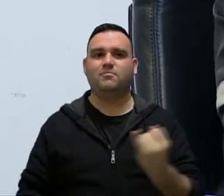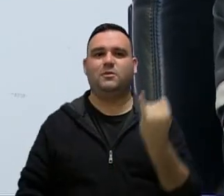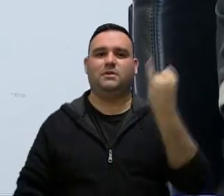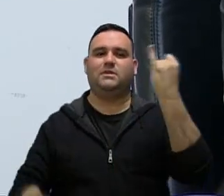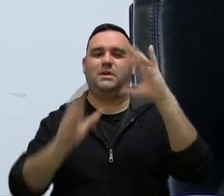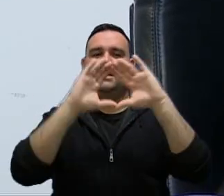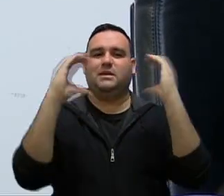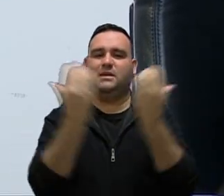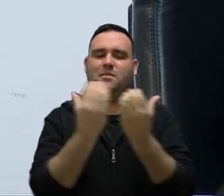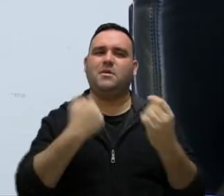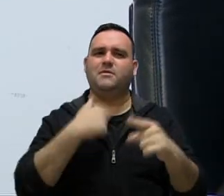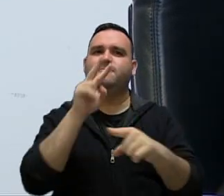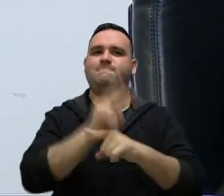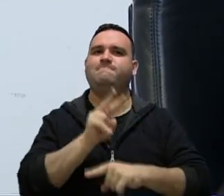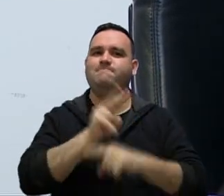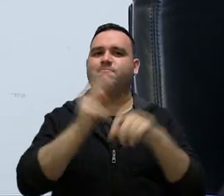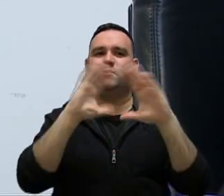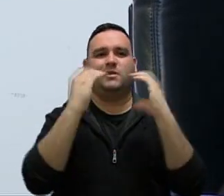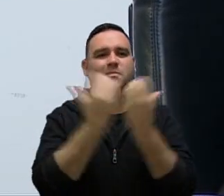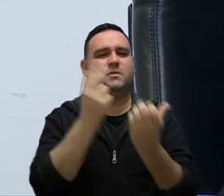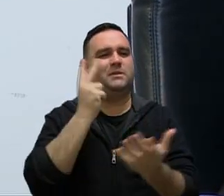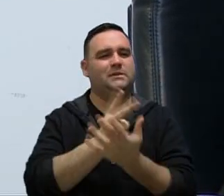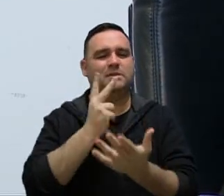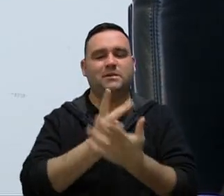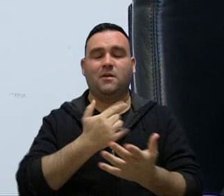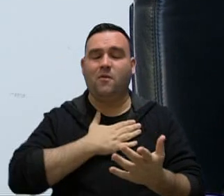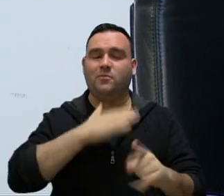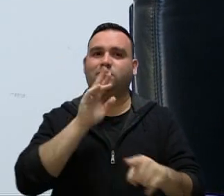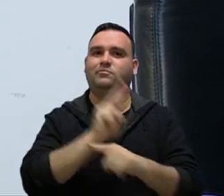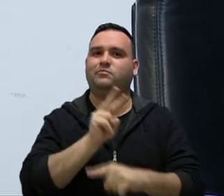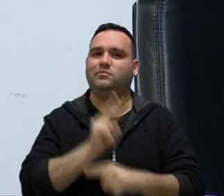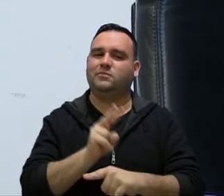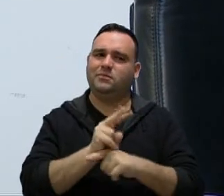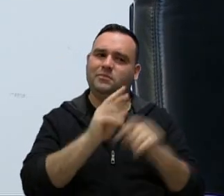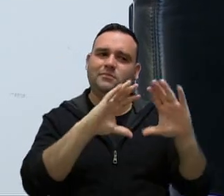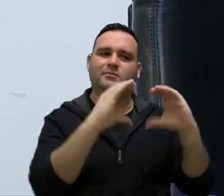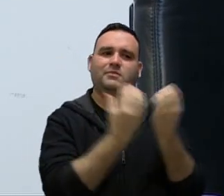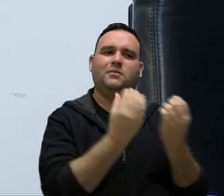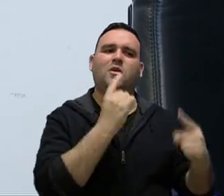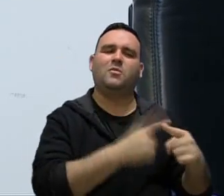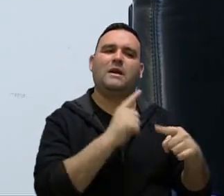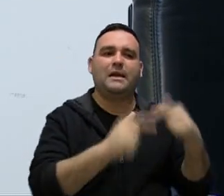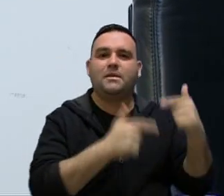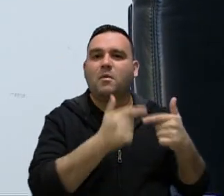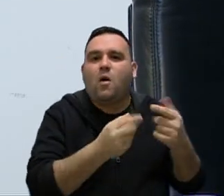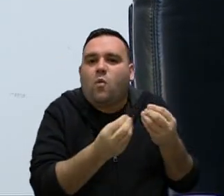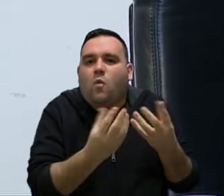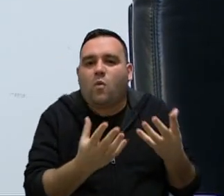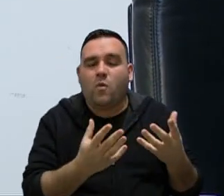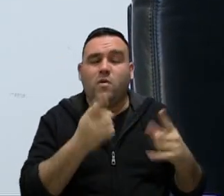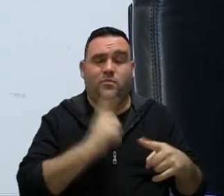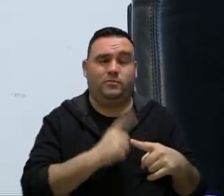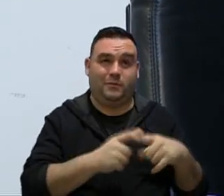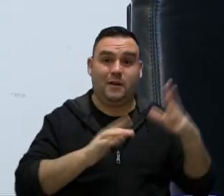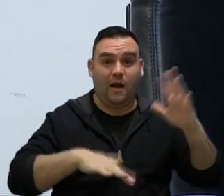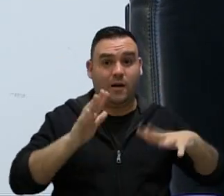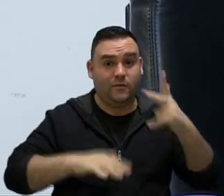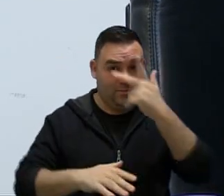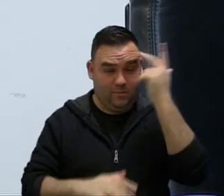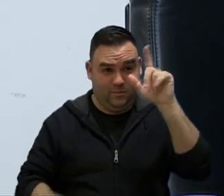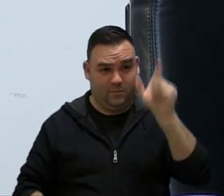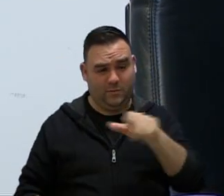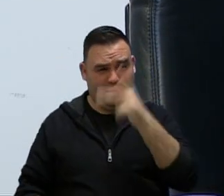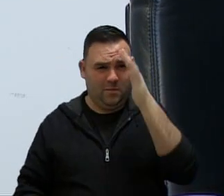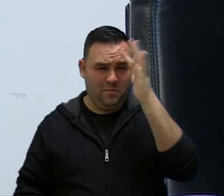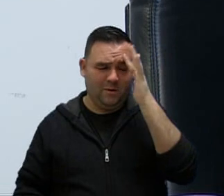do legislativo de sendo muito antes de atingir a defesa de mais sério eu como como trabalhar aqui às vezes as pessoas